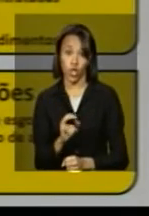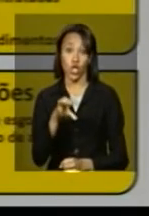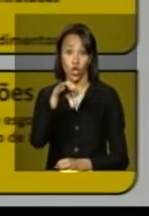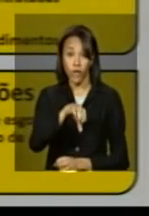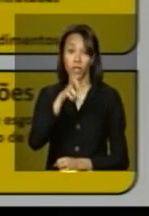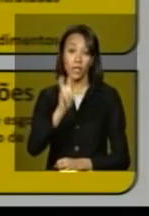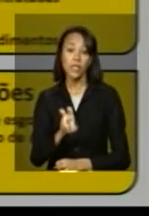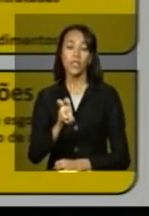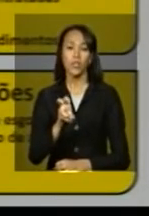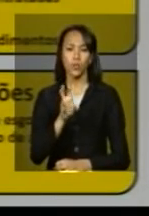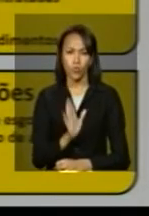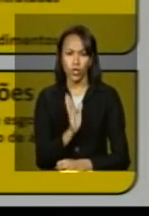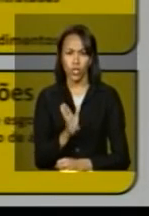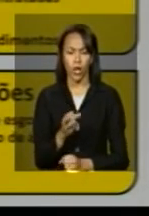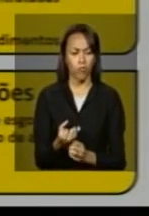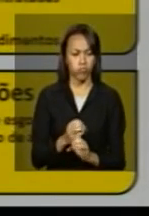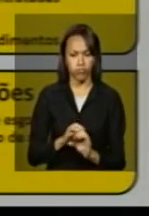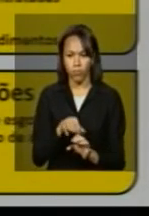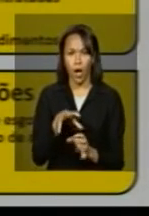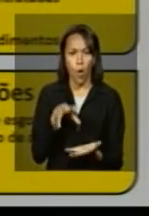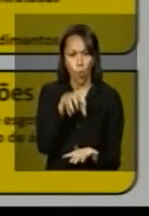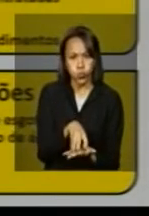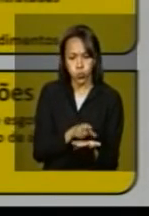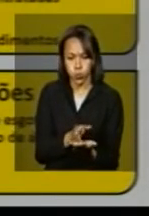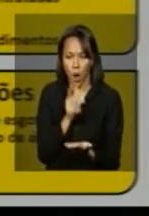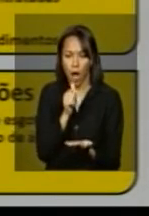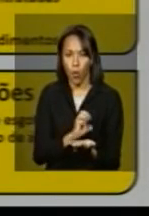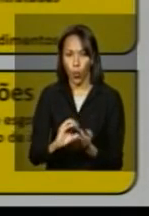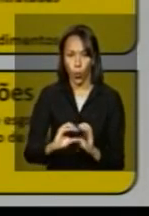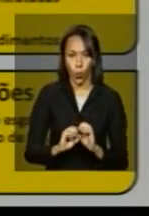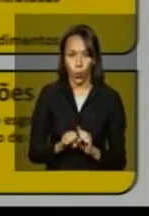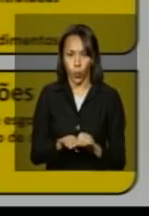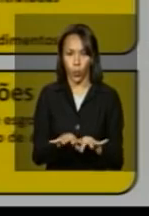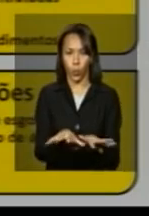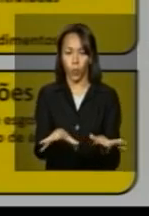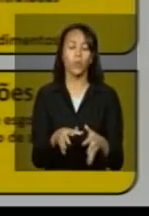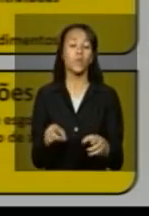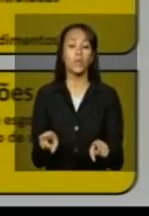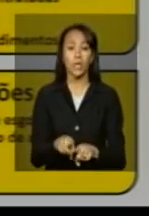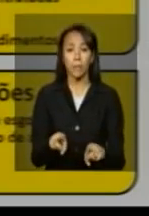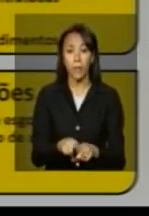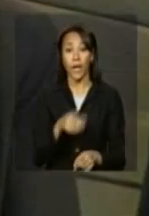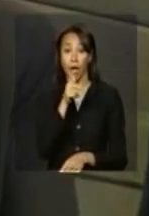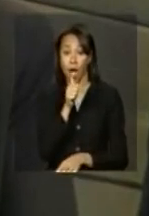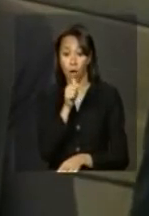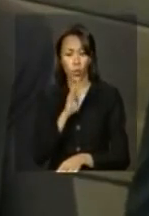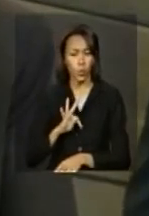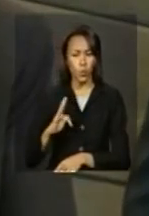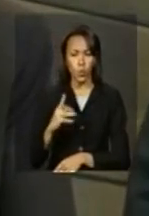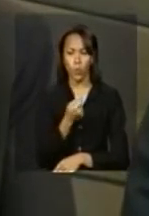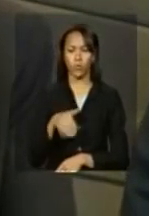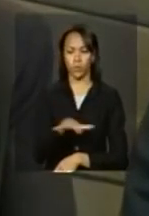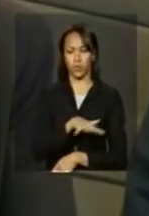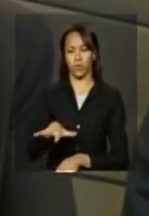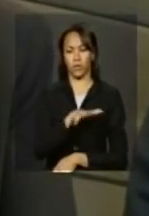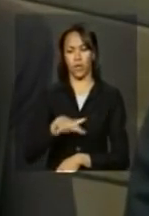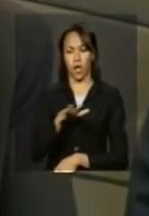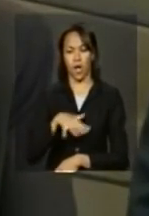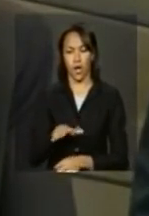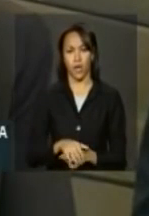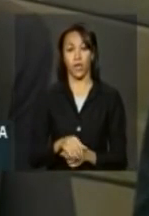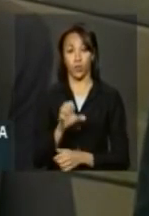95 localidades com sistema de abastecimento de água. Nesses dois casos, esgotamento e abastecimento de água, todos na região do